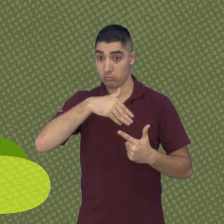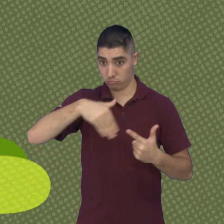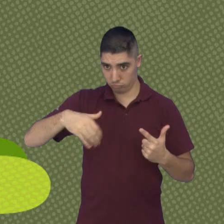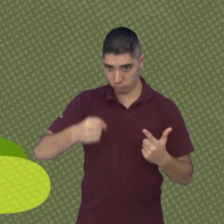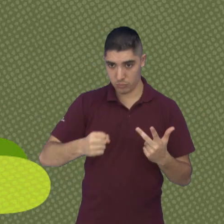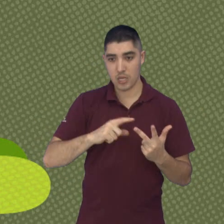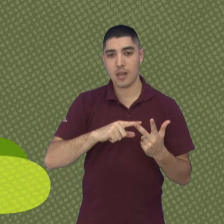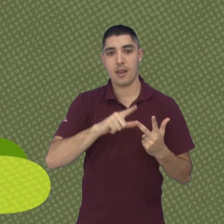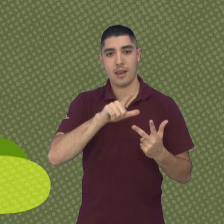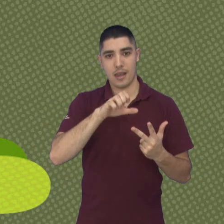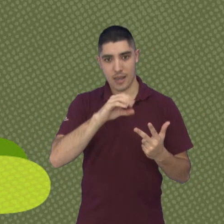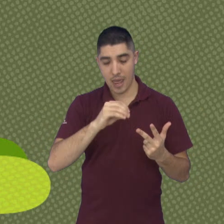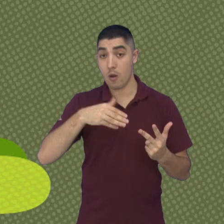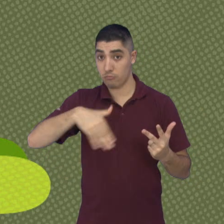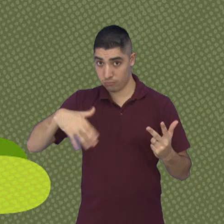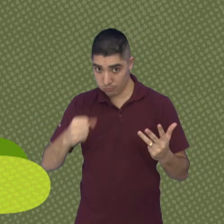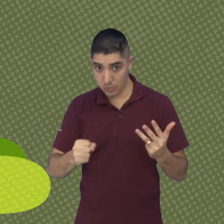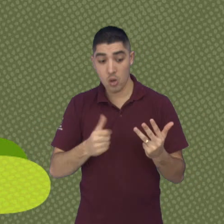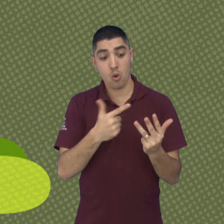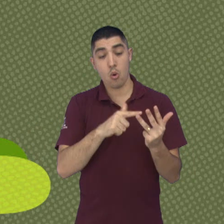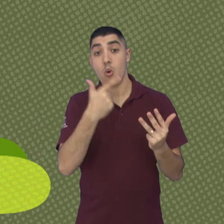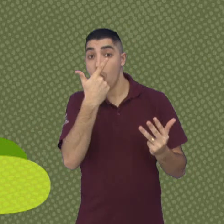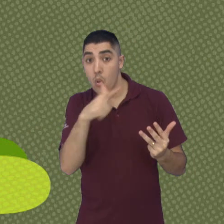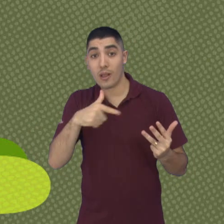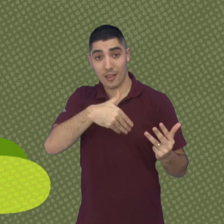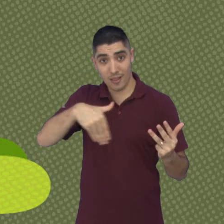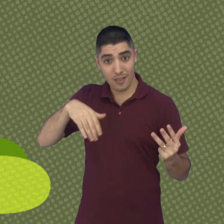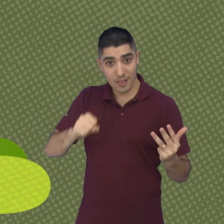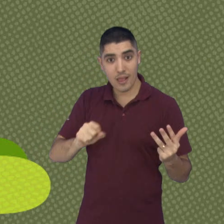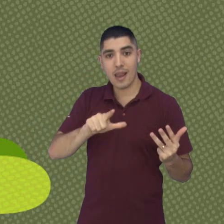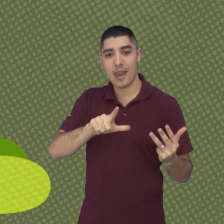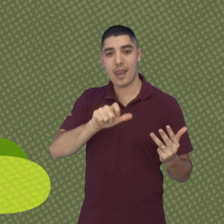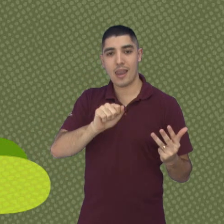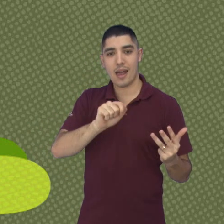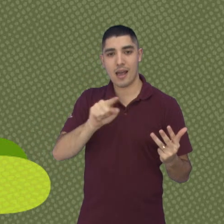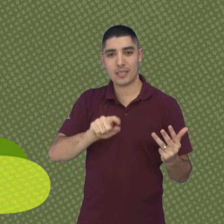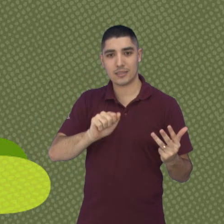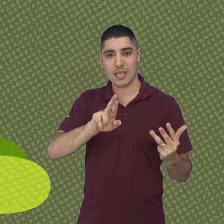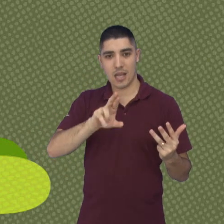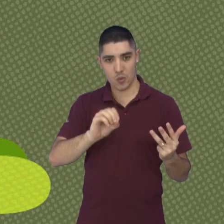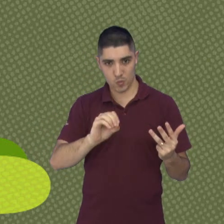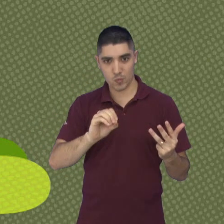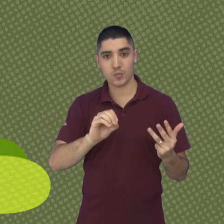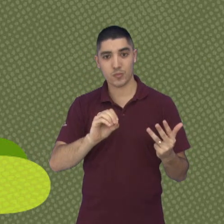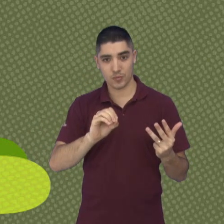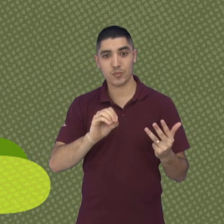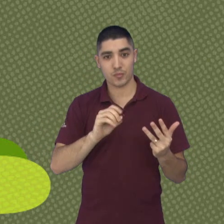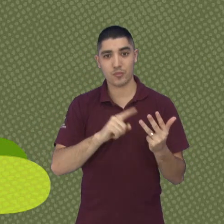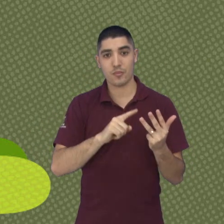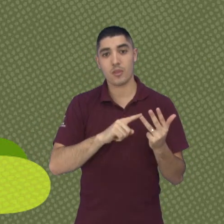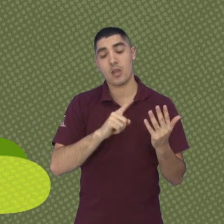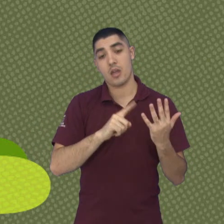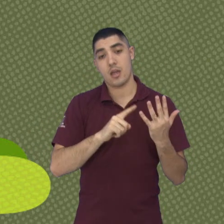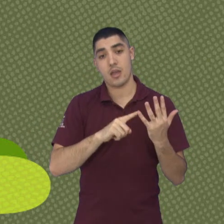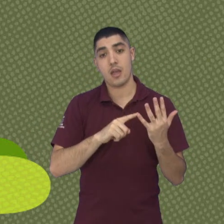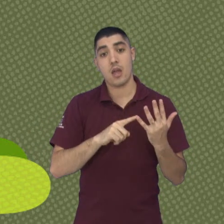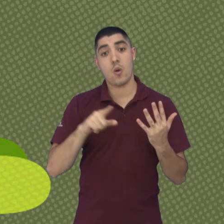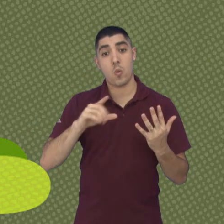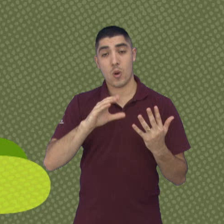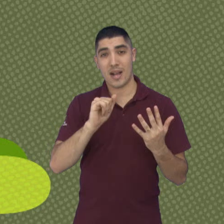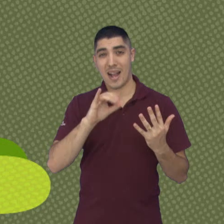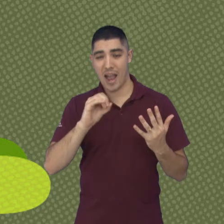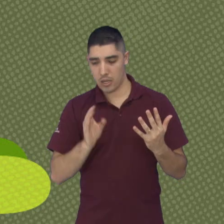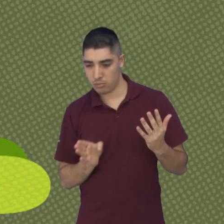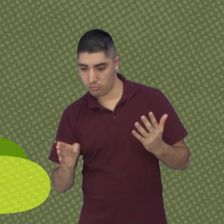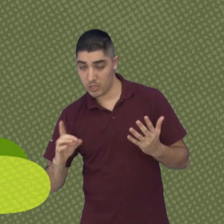Léo Gobo, outro zagueiro, e o outro zagueiro, o terceiro zagueiro, é o Lázaro. Vai começar jogando o Lázaro. Provavelmente o Caio César um zagueiro mais pela direita,